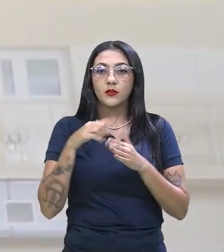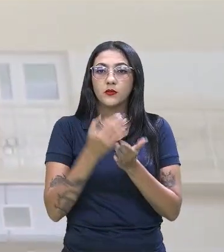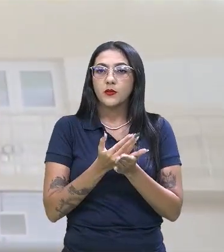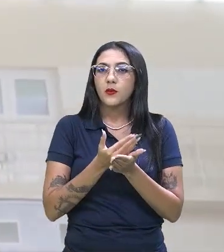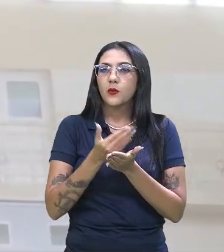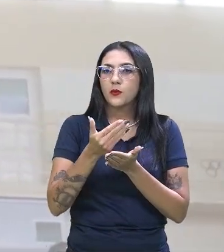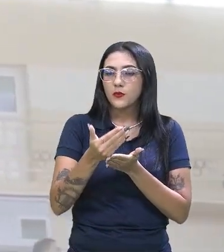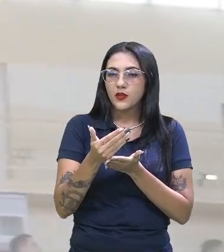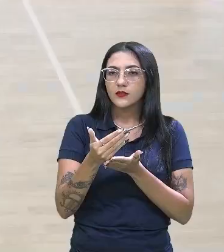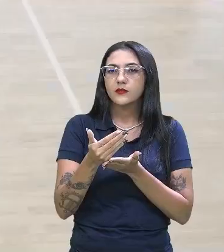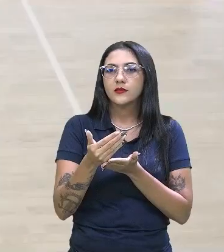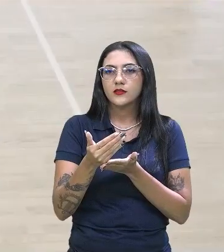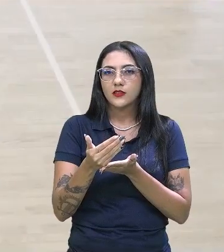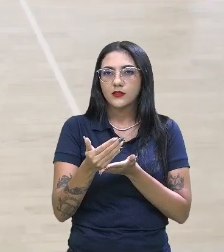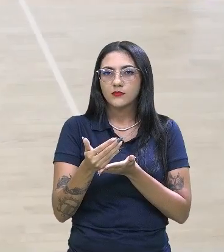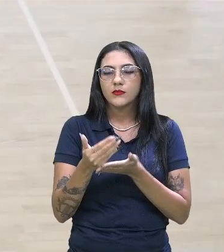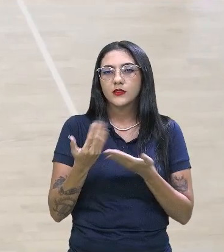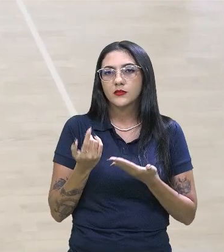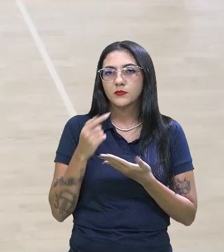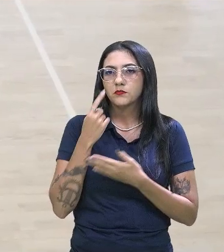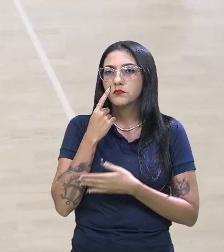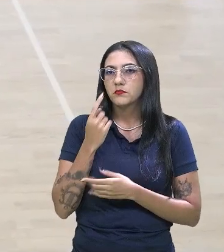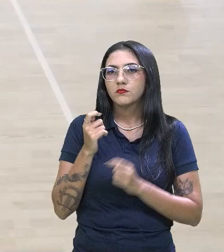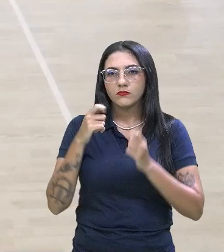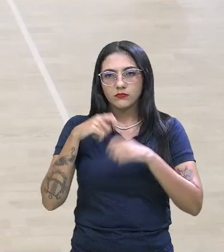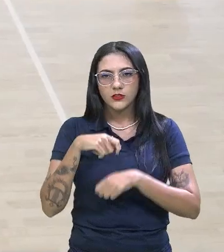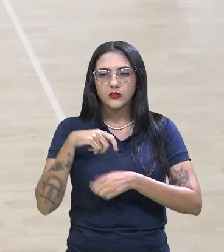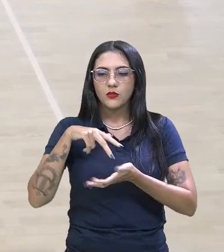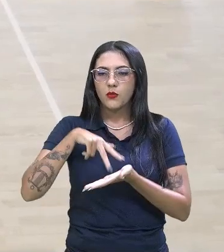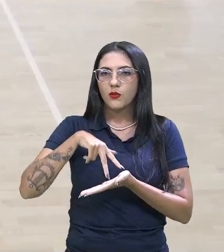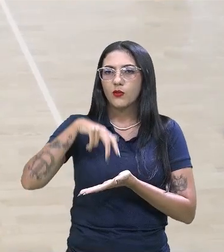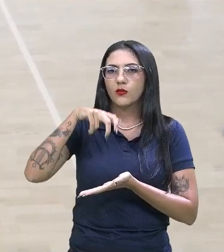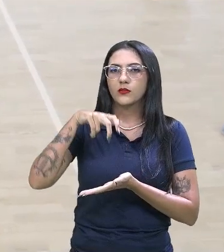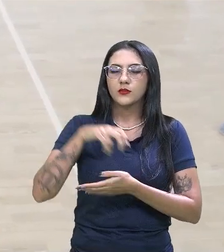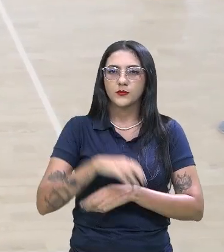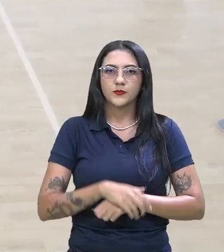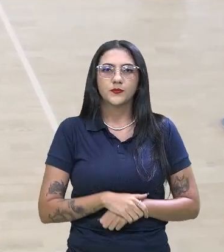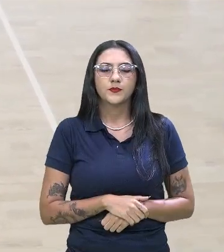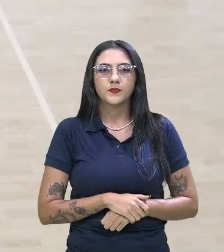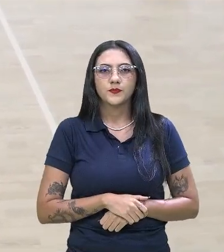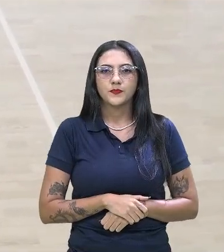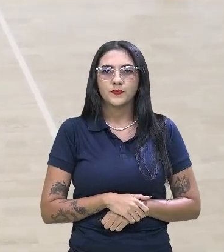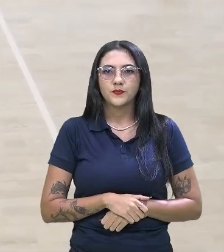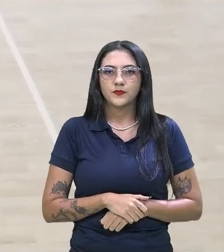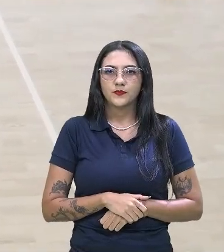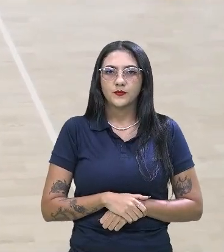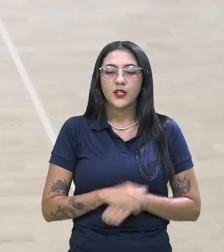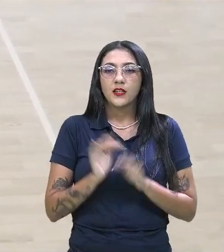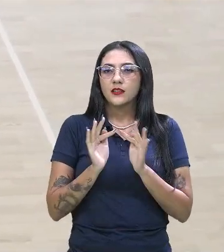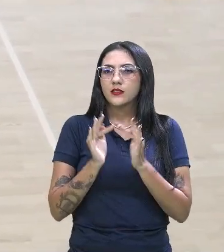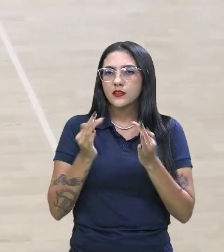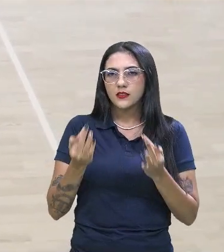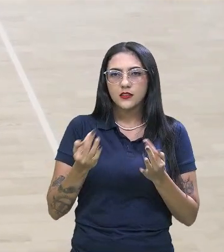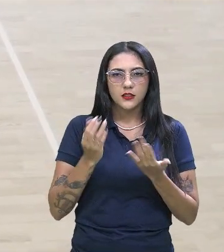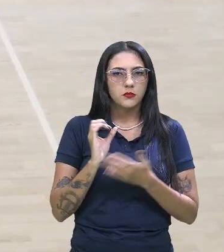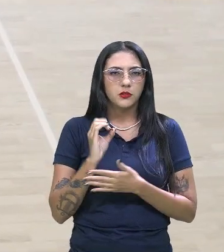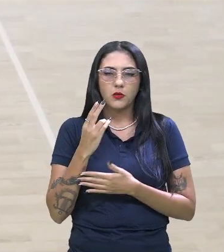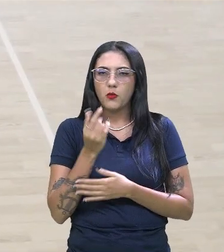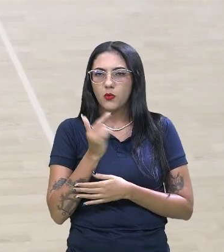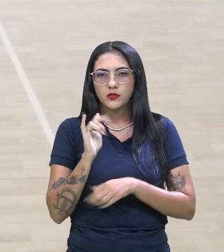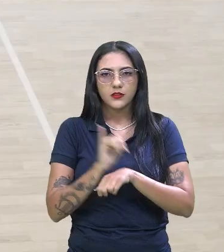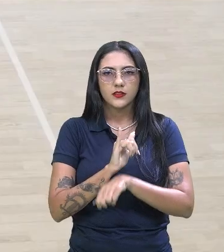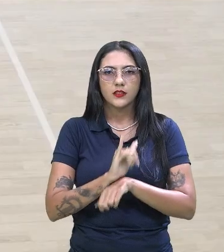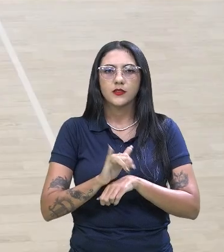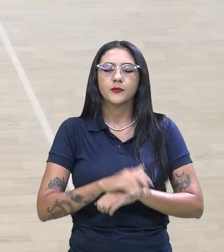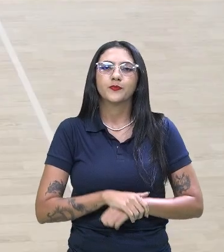por cima, flutuante, viagem ao fundo do mar, ou por baixo, simples ou jornada nas estrelas. Em seguida,